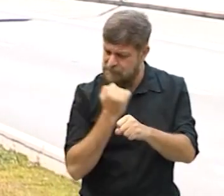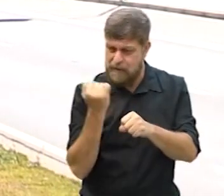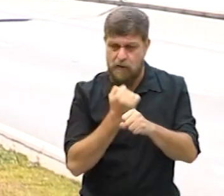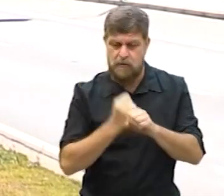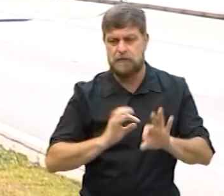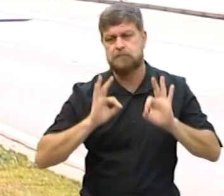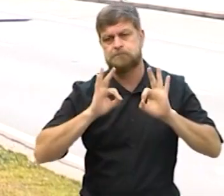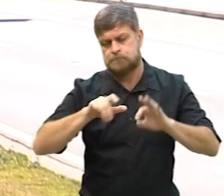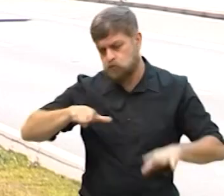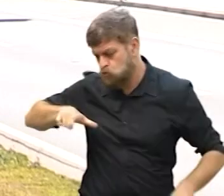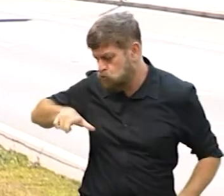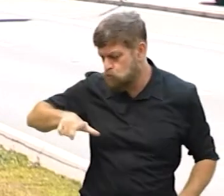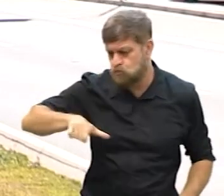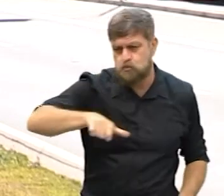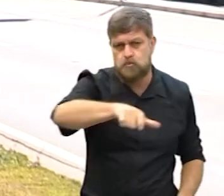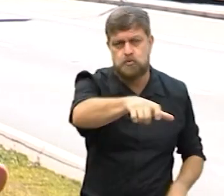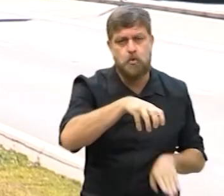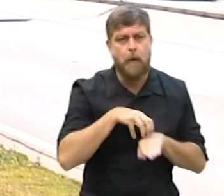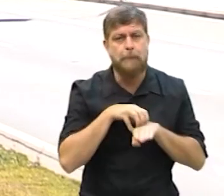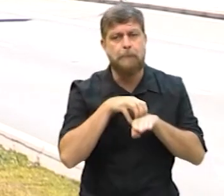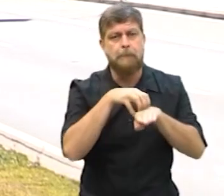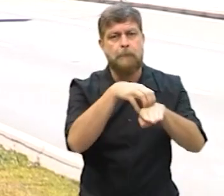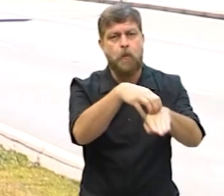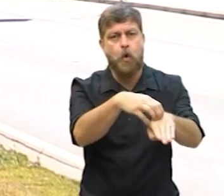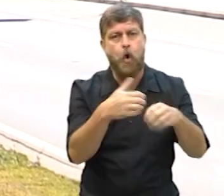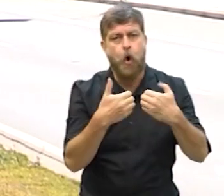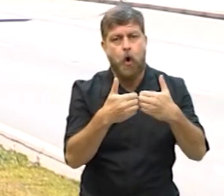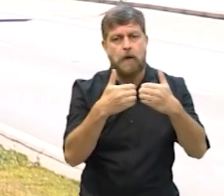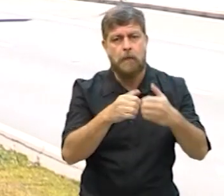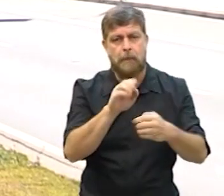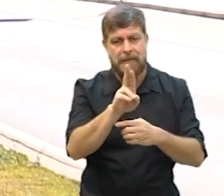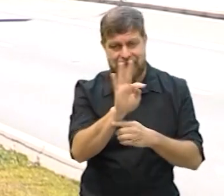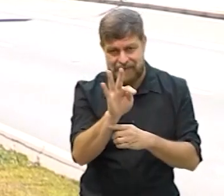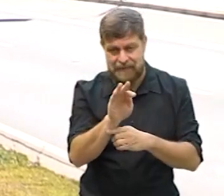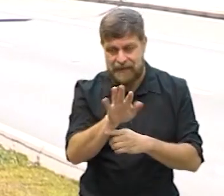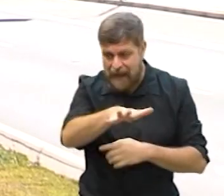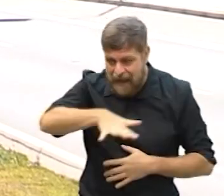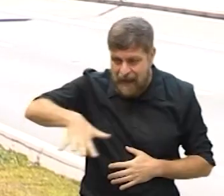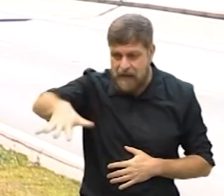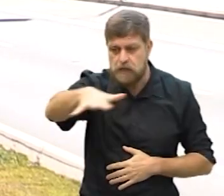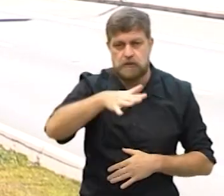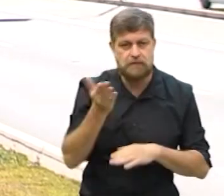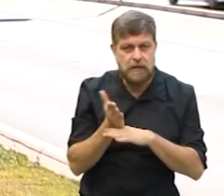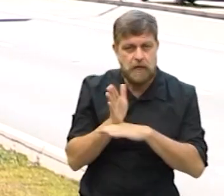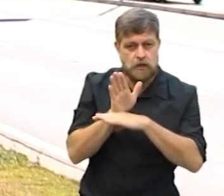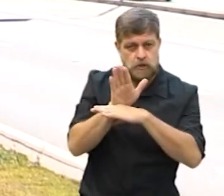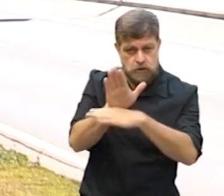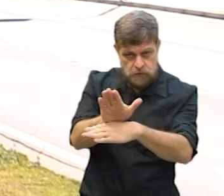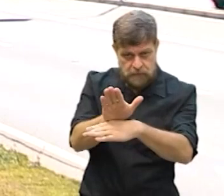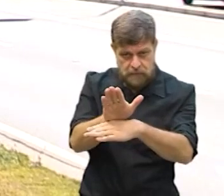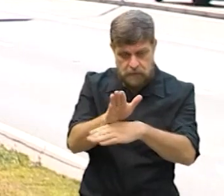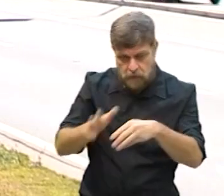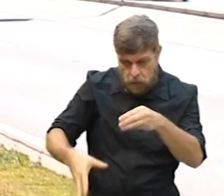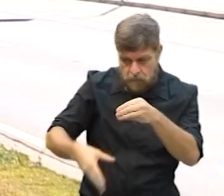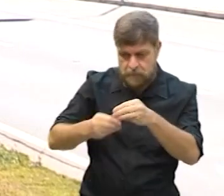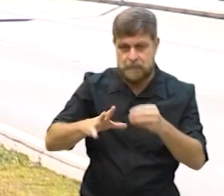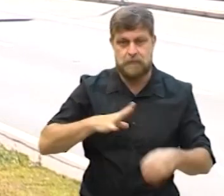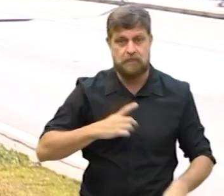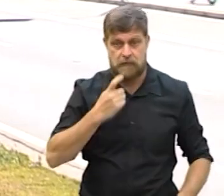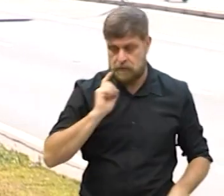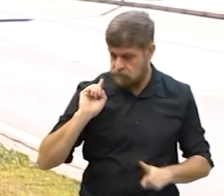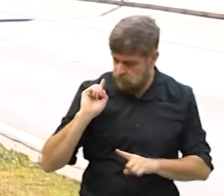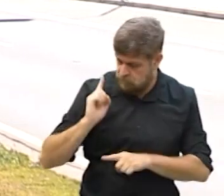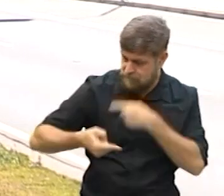É uma obra magnífica, vamos falar aqui, né, que vai ajudar muito as regiões. A obra do BRT, ela veio